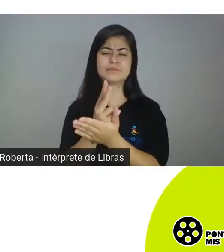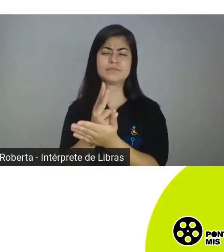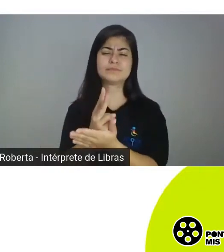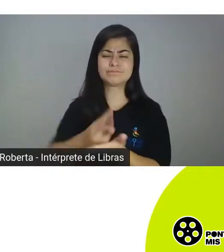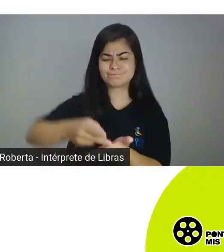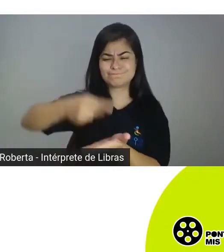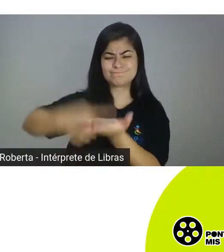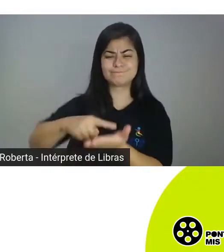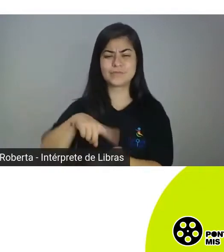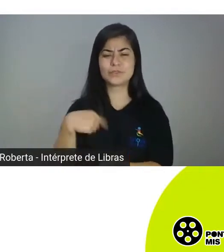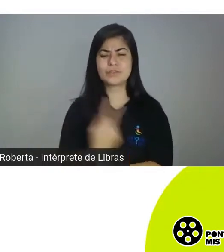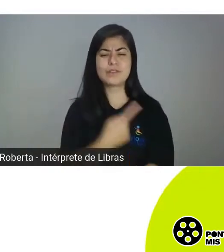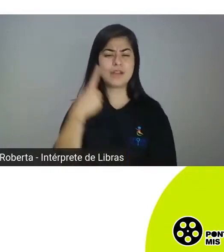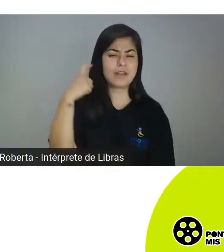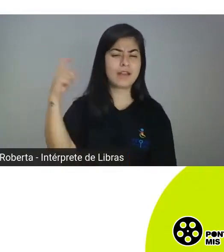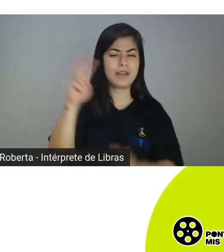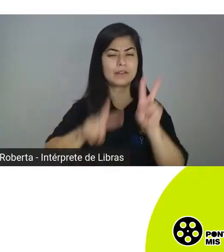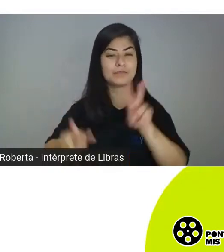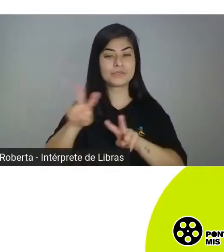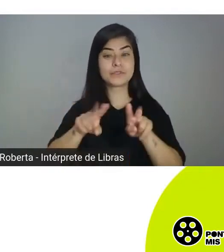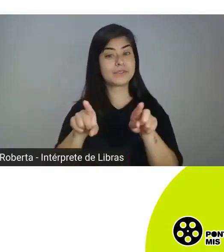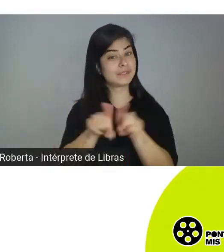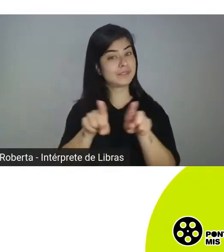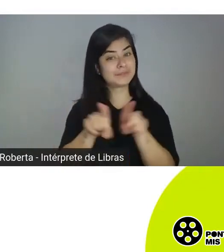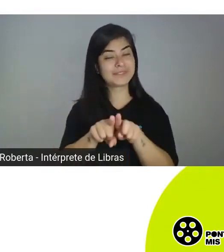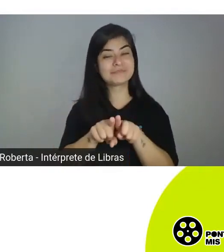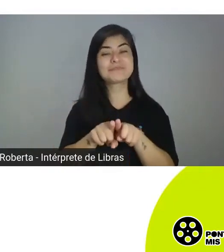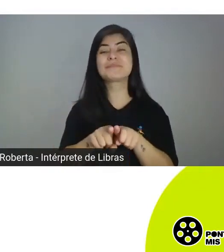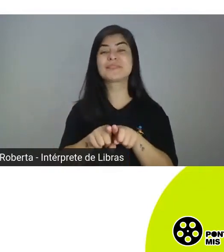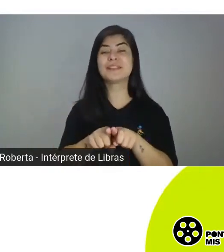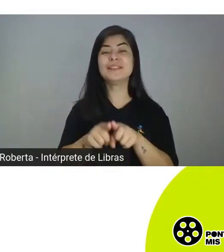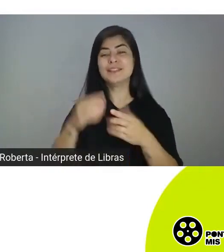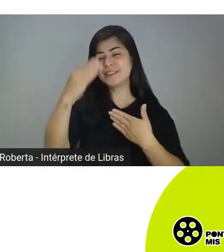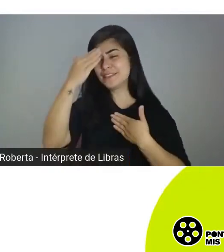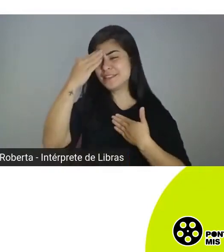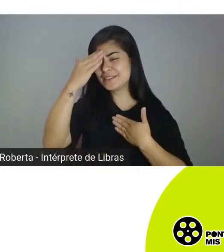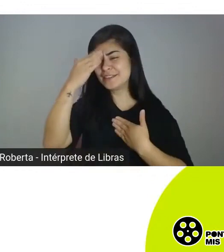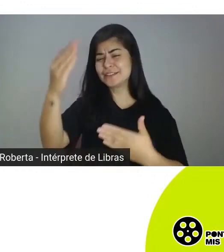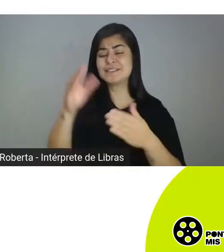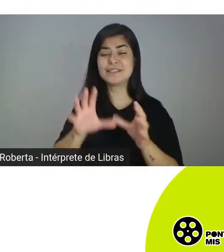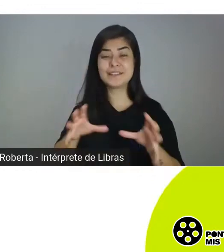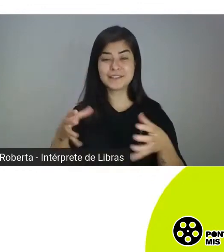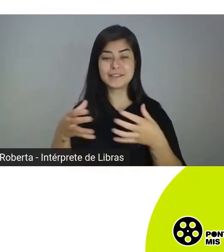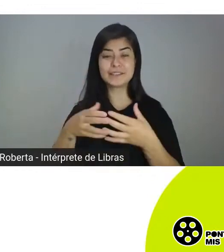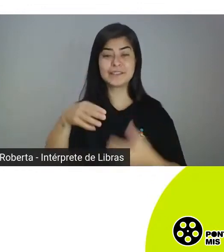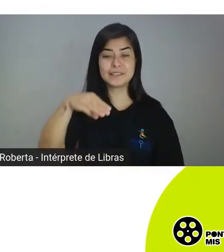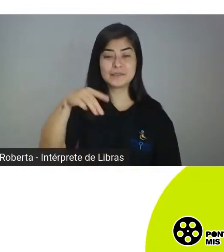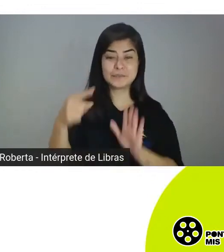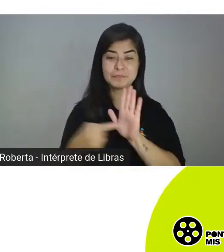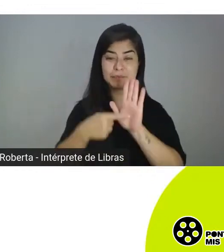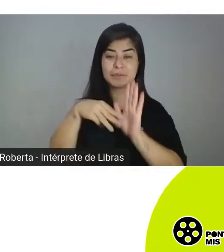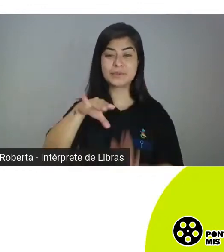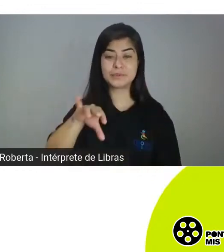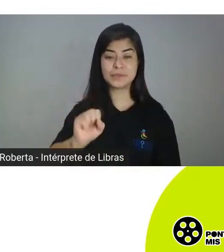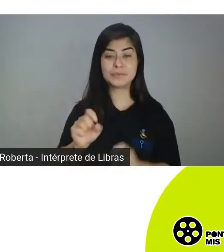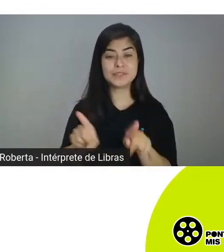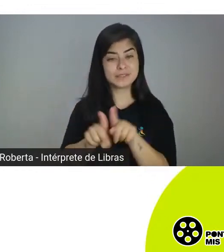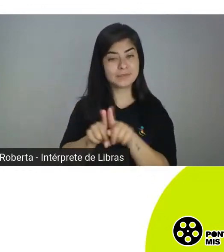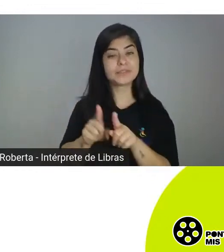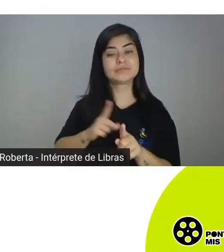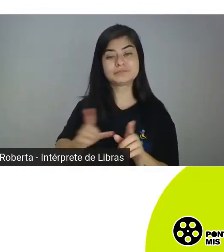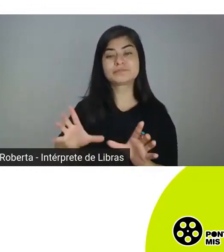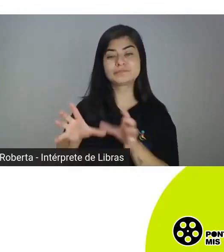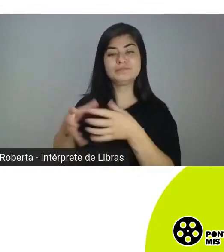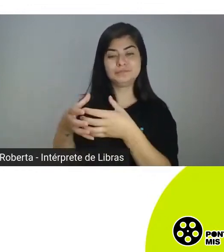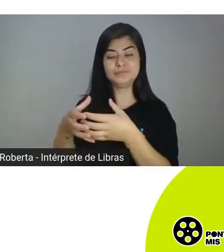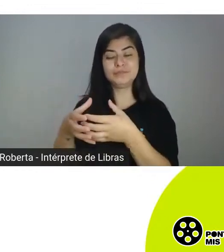do audiovisual. E claro, eu preciso agradecer esta equipe do Pontos Miss, a qual eu faço parte. Então, para